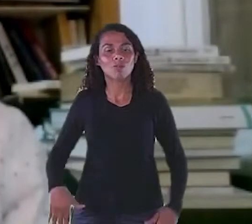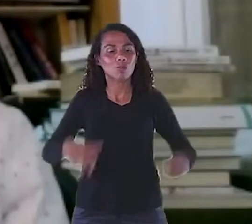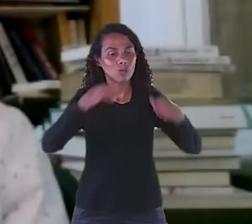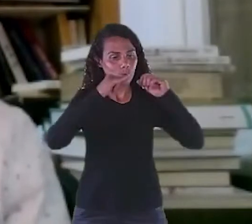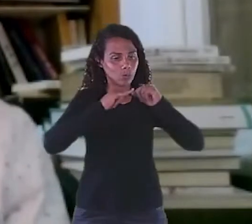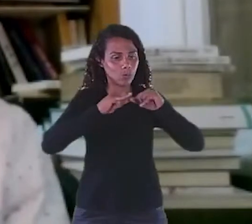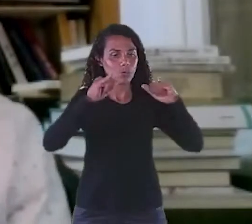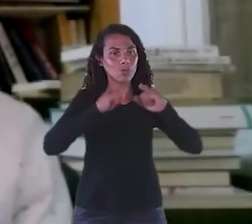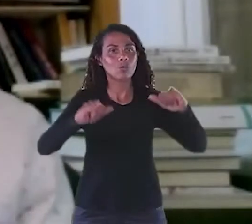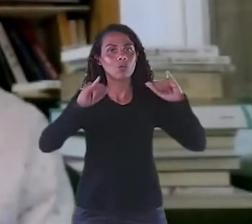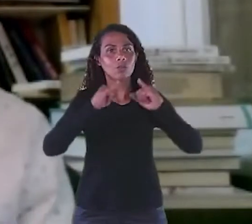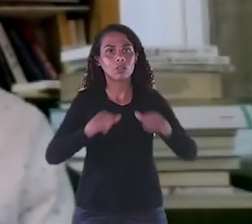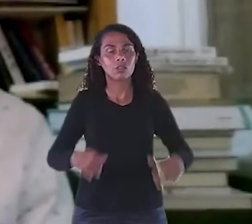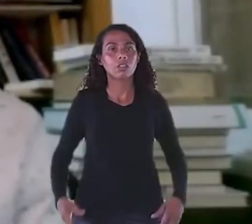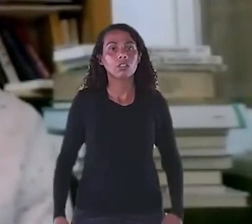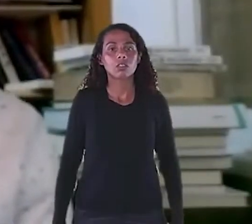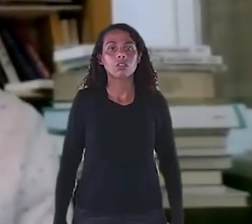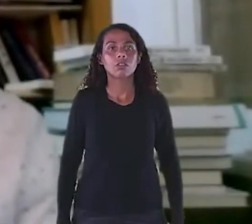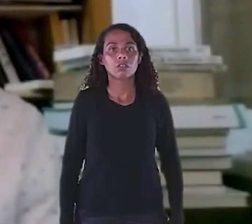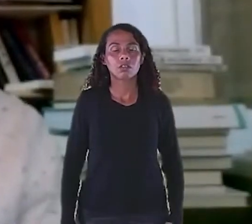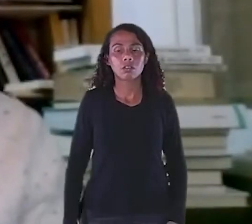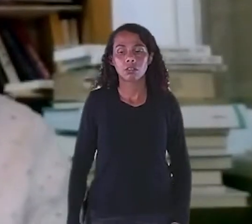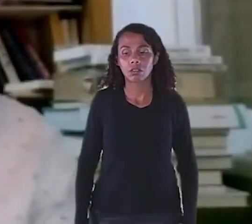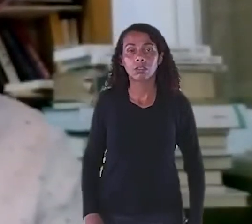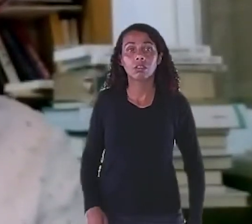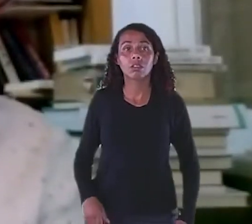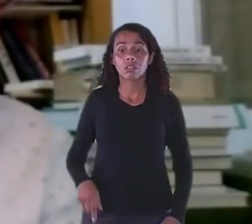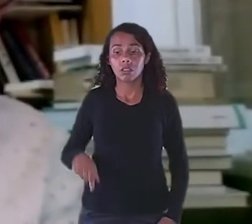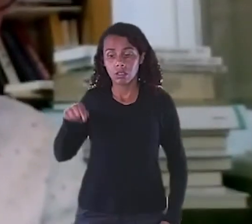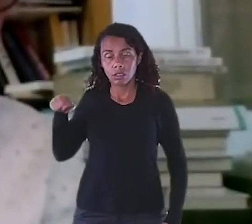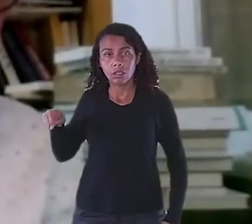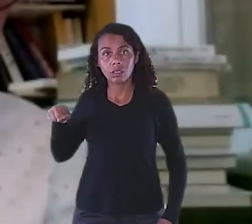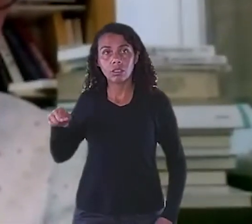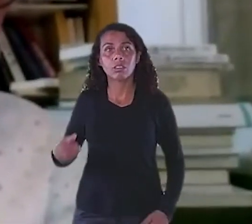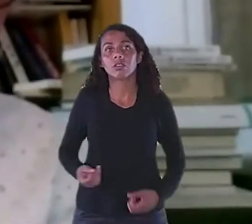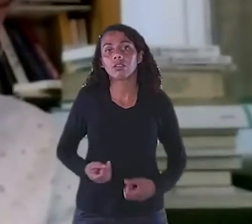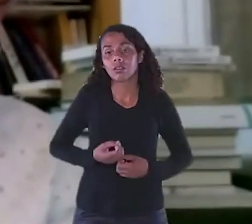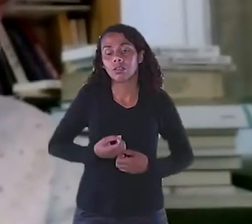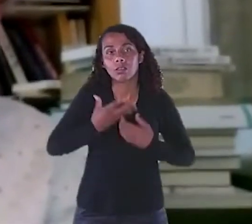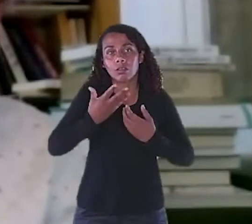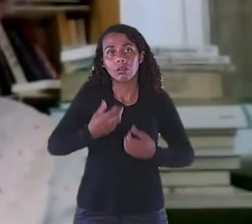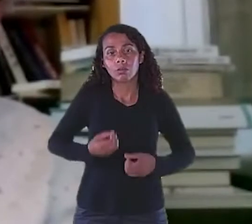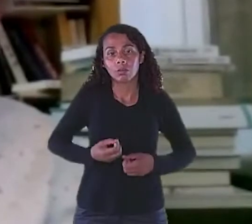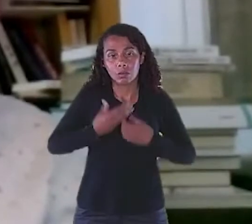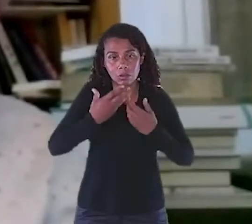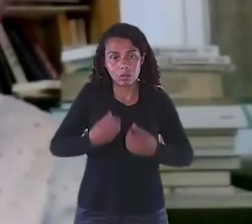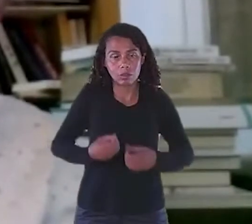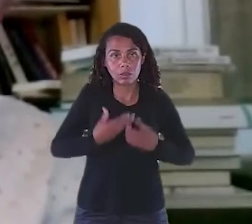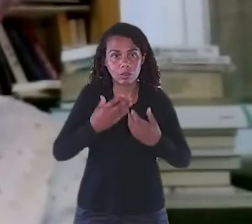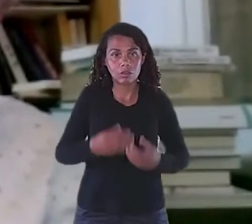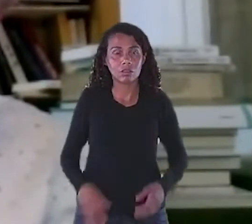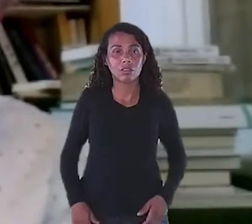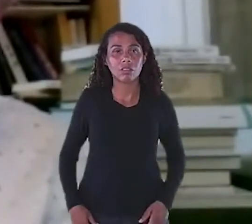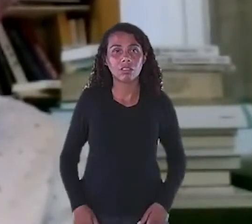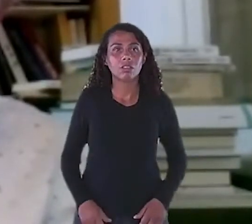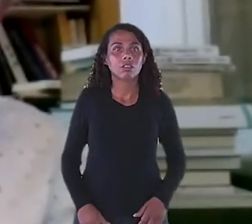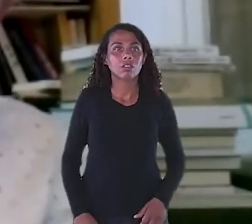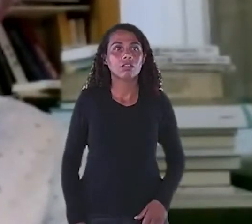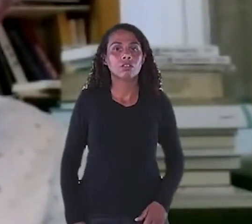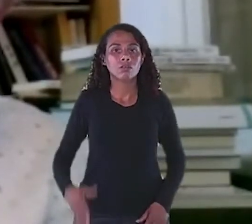A poesia dele ficou na gaveta e um pouco depois da morte dele,